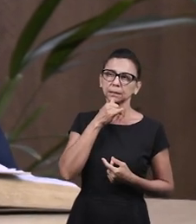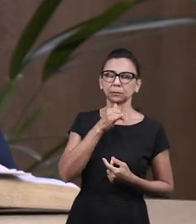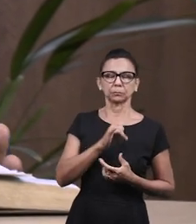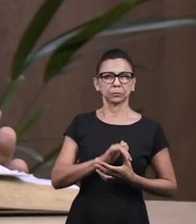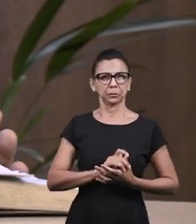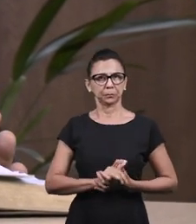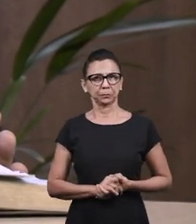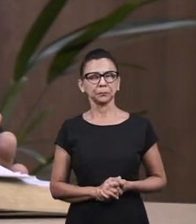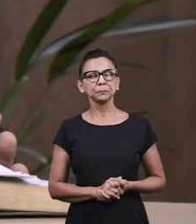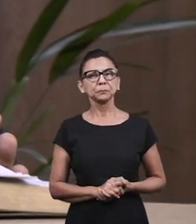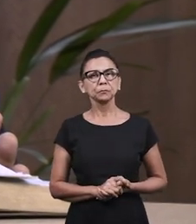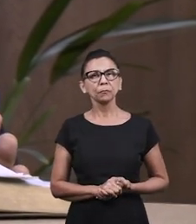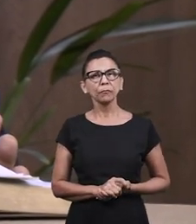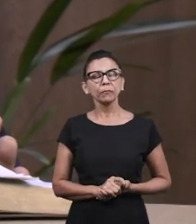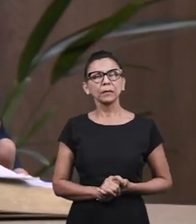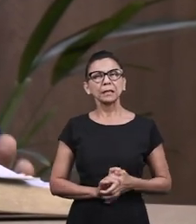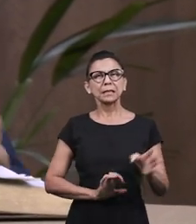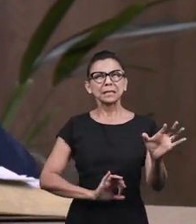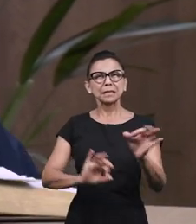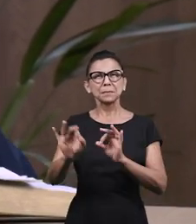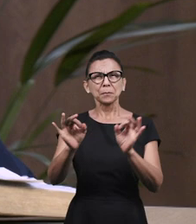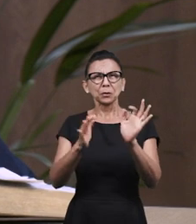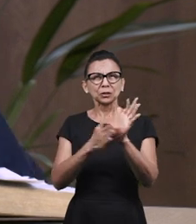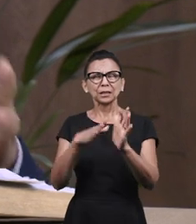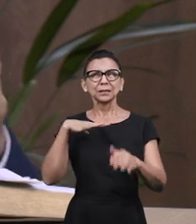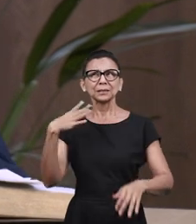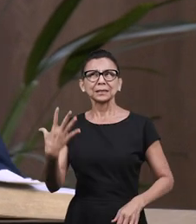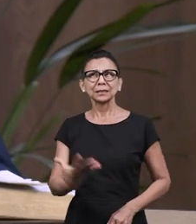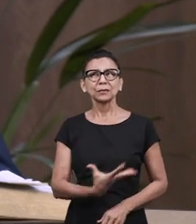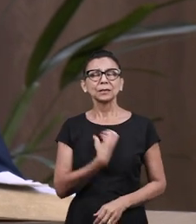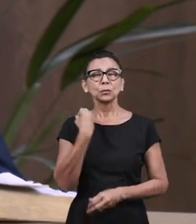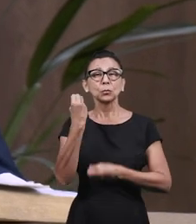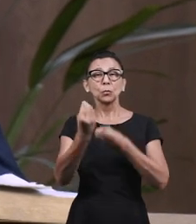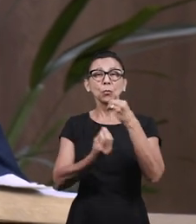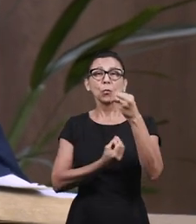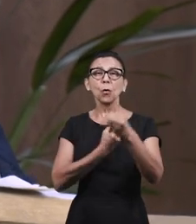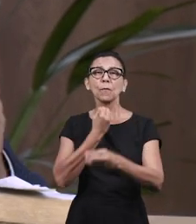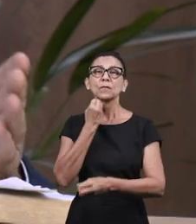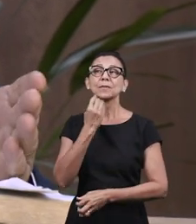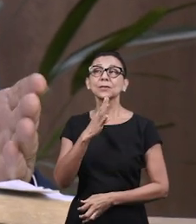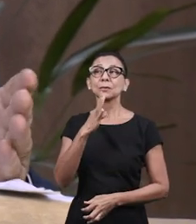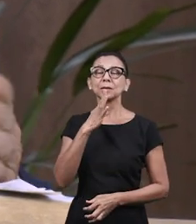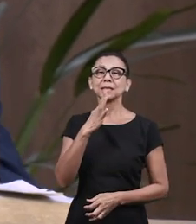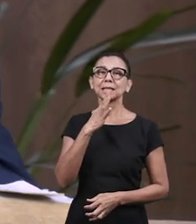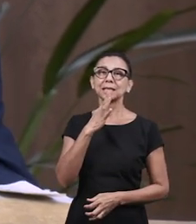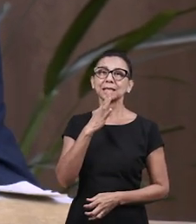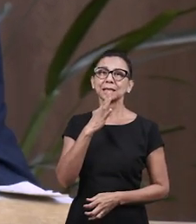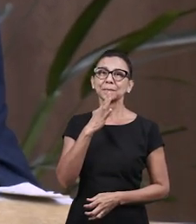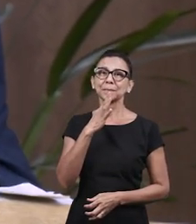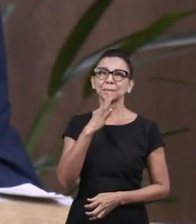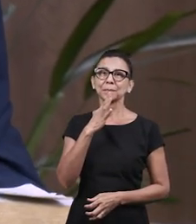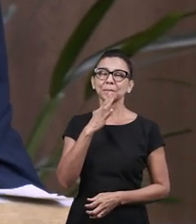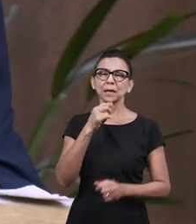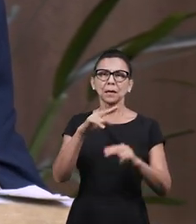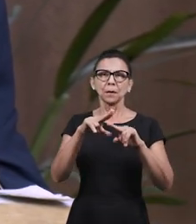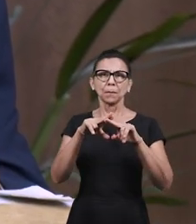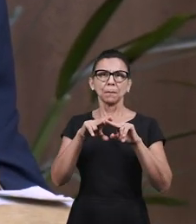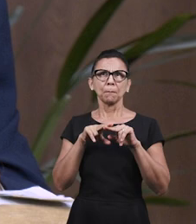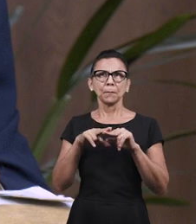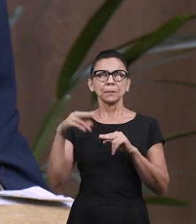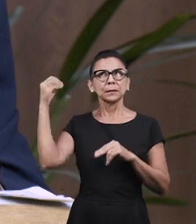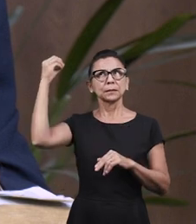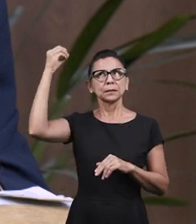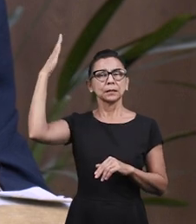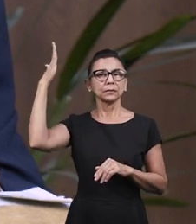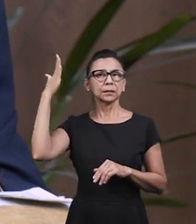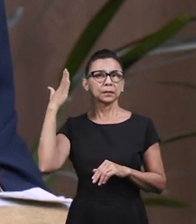chega ao conhecimento desse projeto para a eternidade do homem? Pela revelação. Não pela